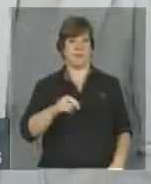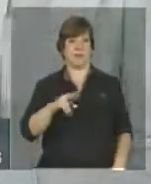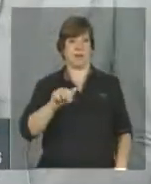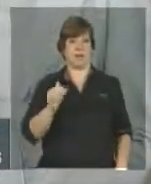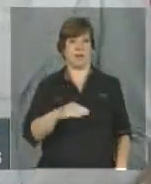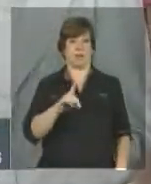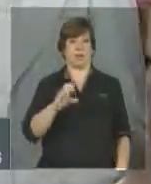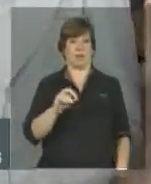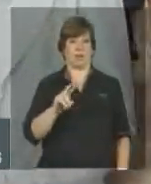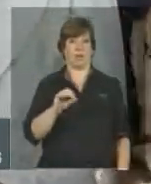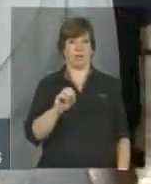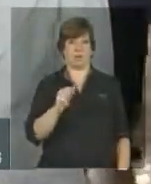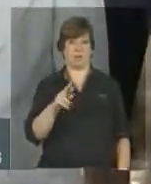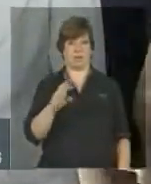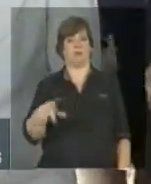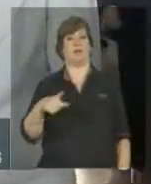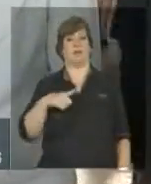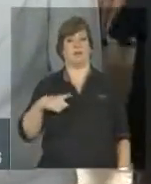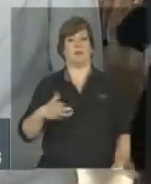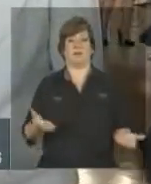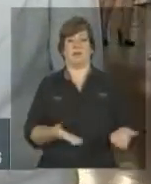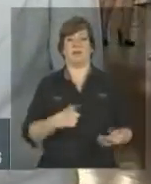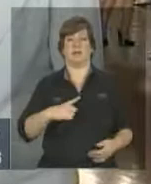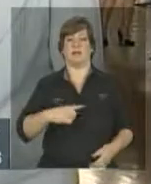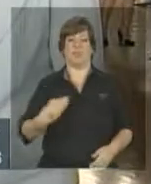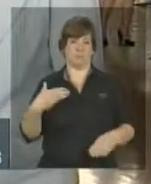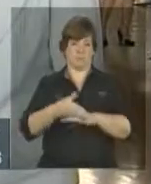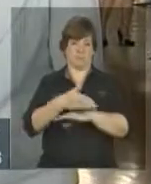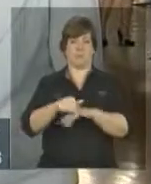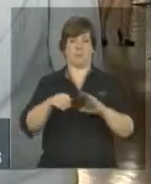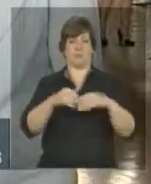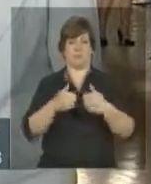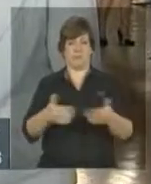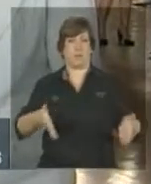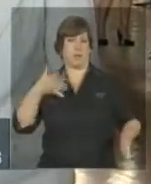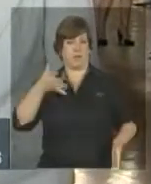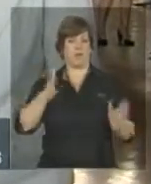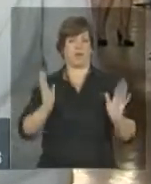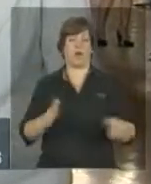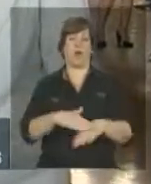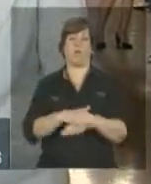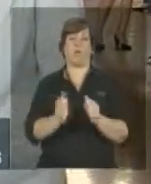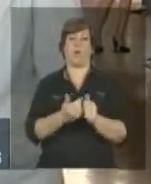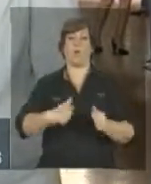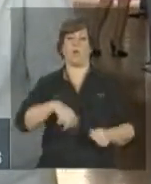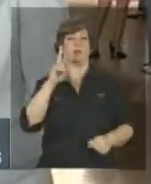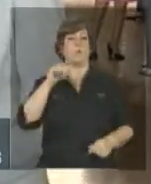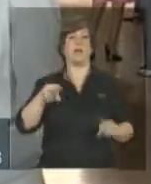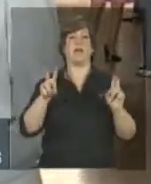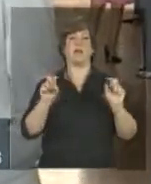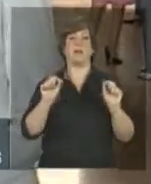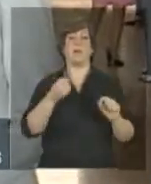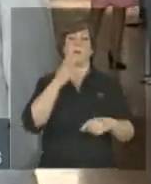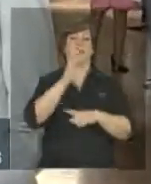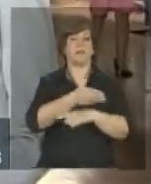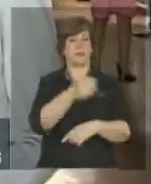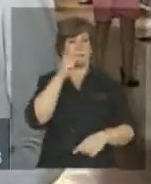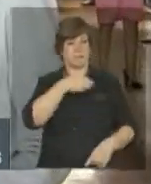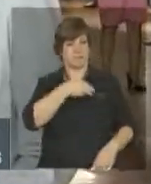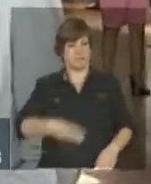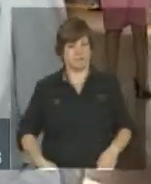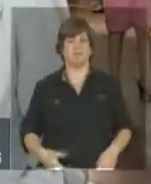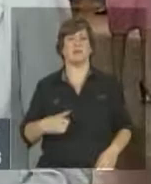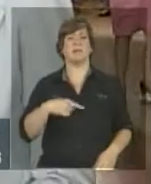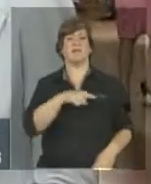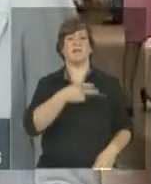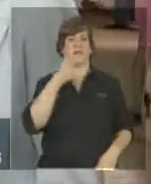Secretaria de Direitos Humanos da Presidência da República, que participou da abertura agora há pouco, conversa com a gente sobre o assunto. Boa tarde, ministra. Bom,